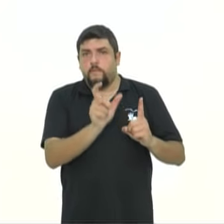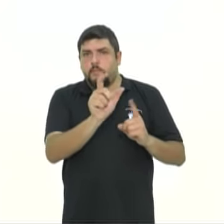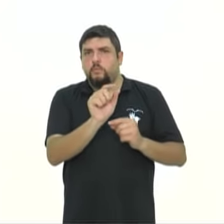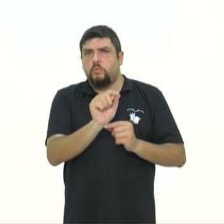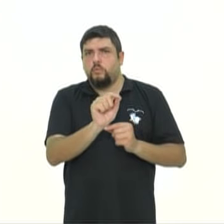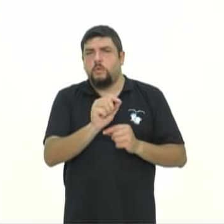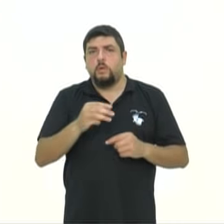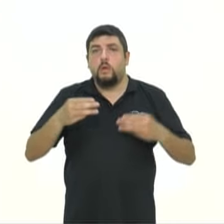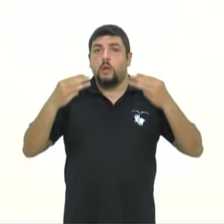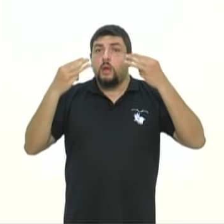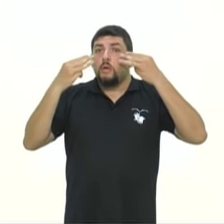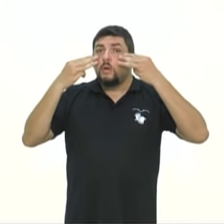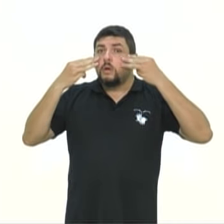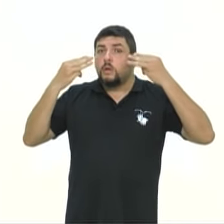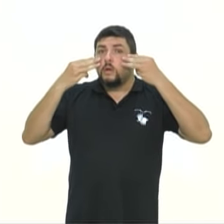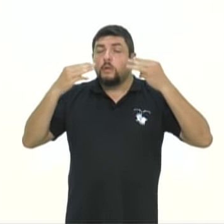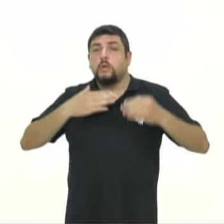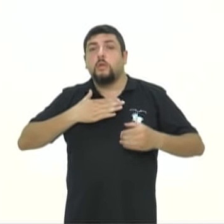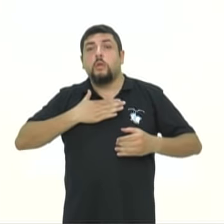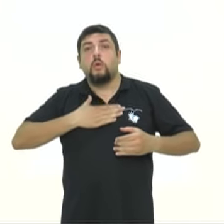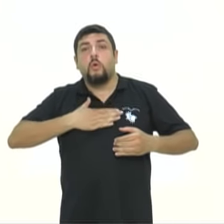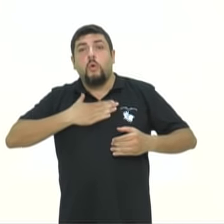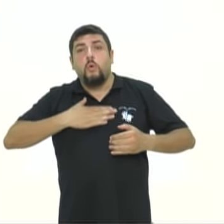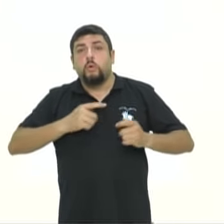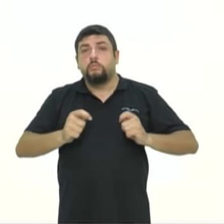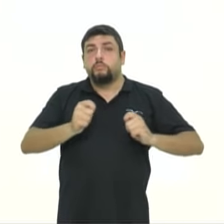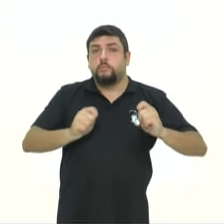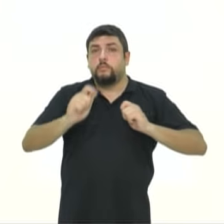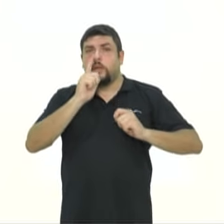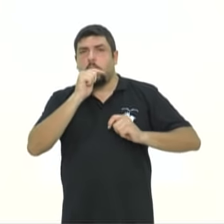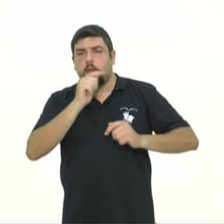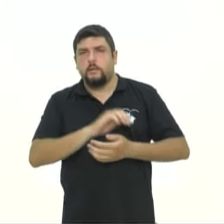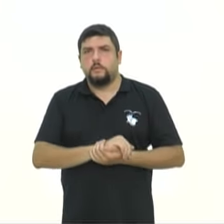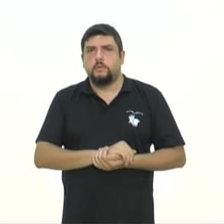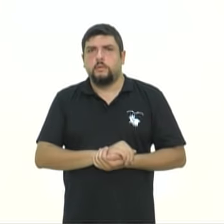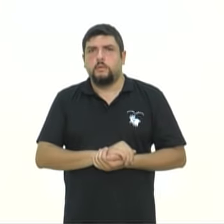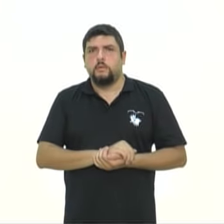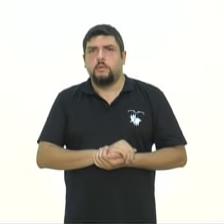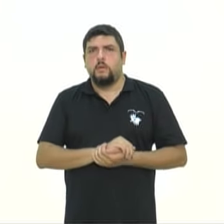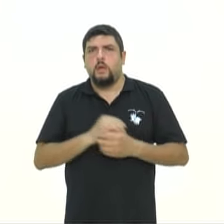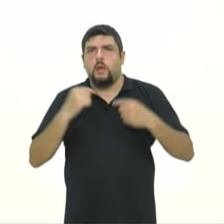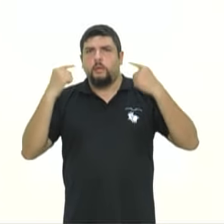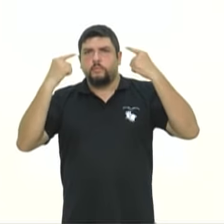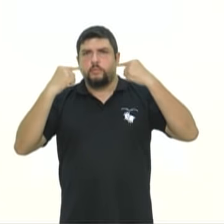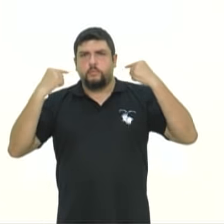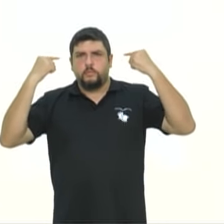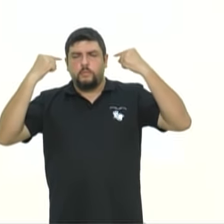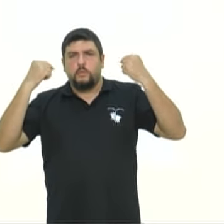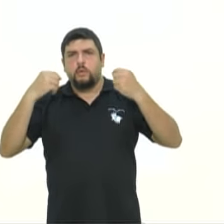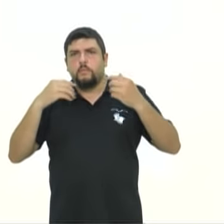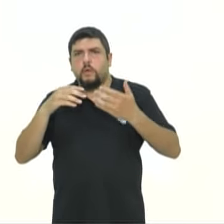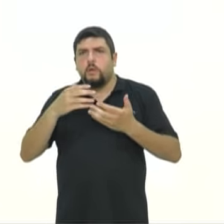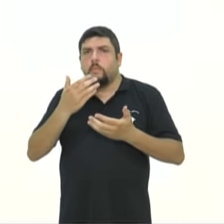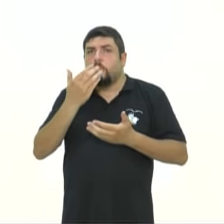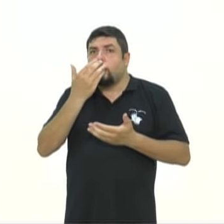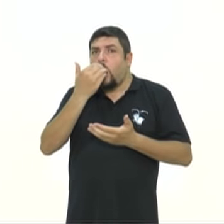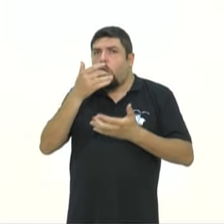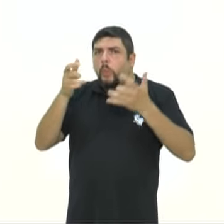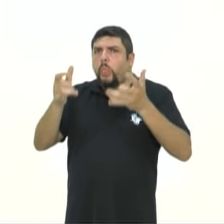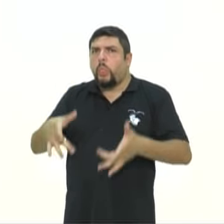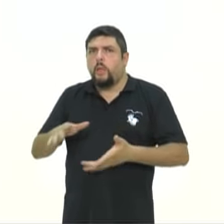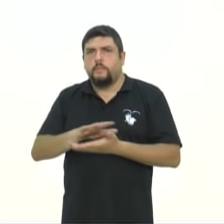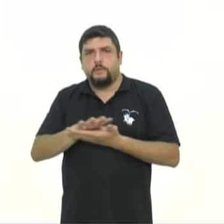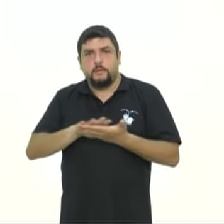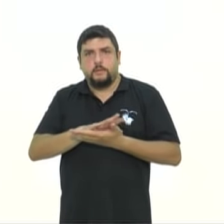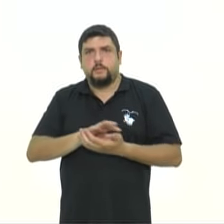o Cascão gosta de economizar água no banho. É verdade. A Magali não desperdiça alimentos. Eu sempre apago a